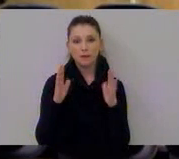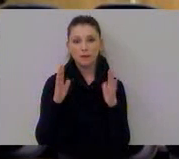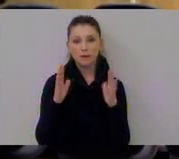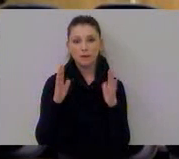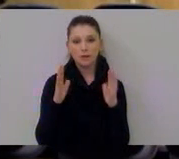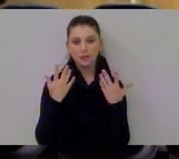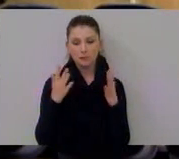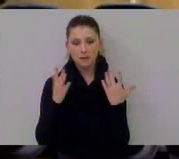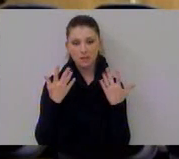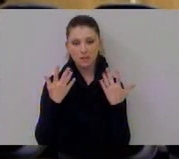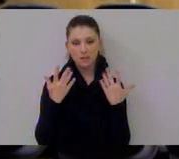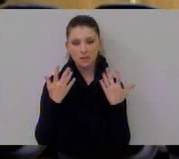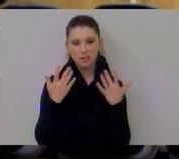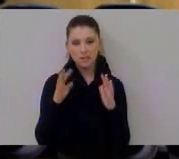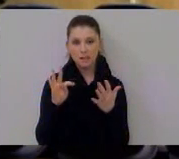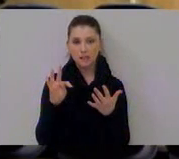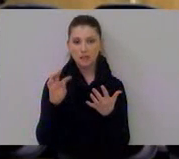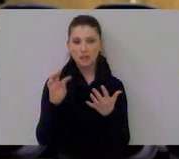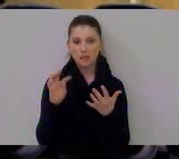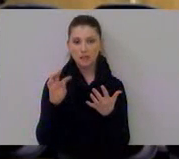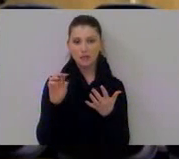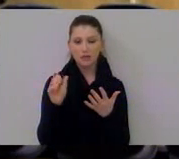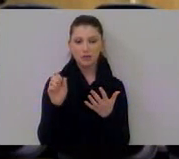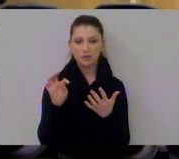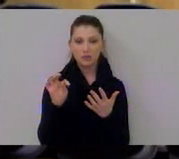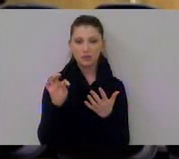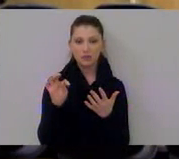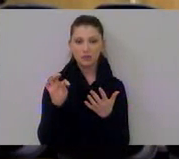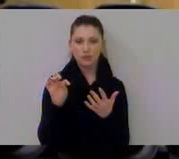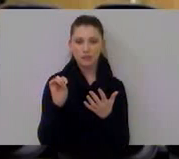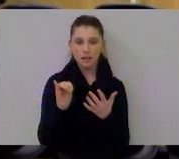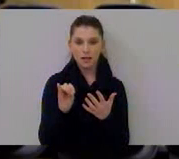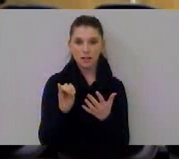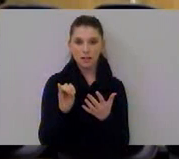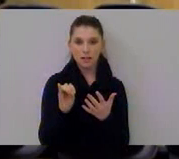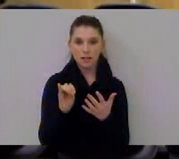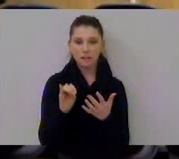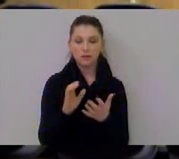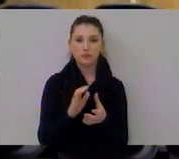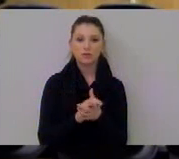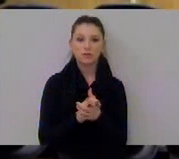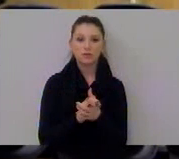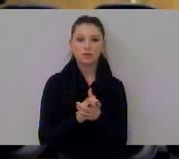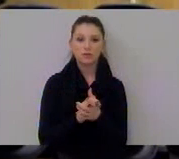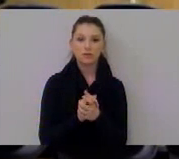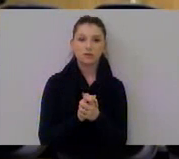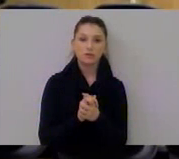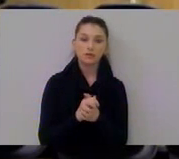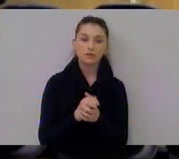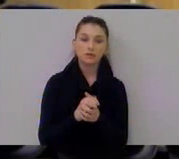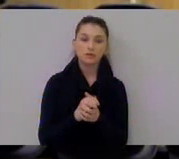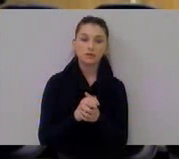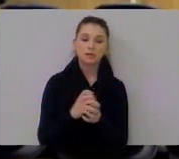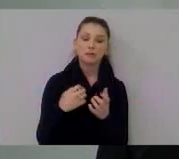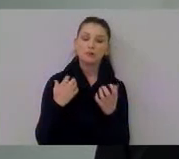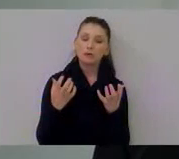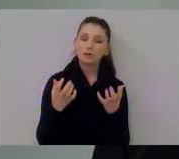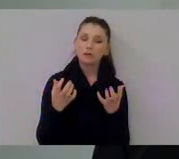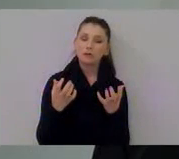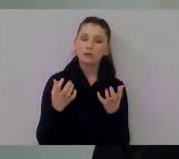vereadora pela atitude e vem somar, né, aos